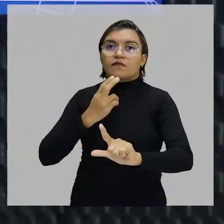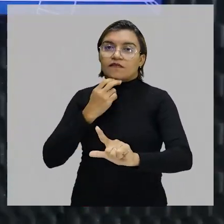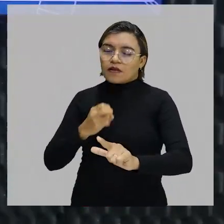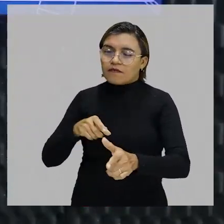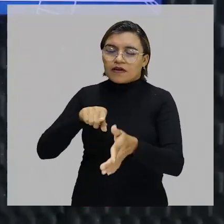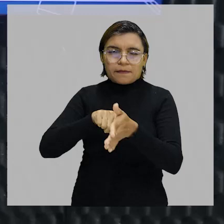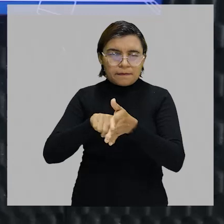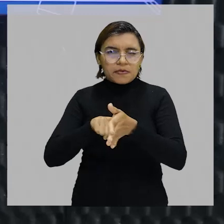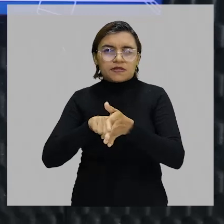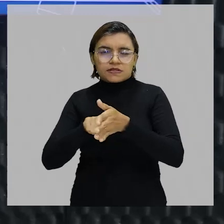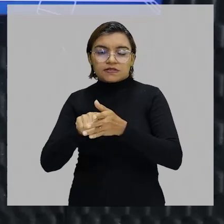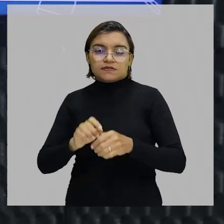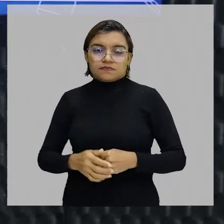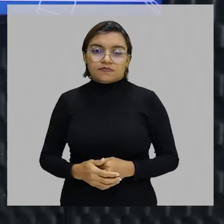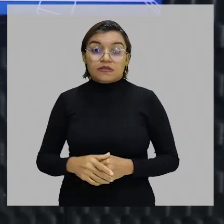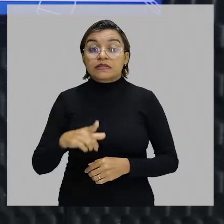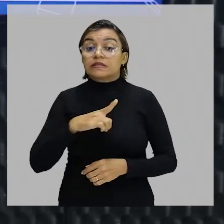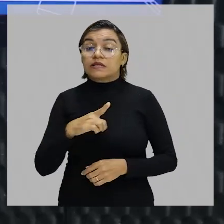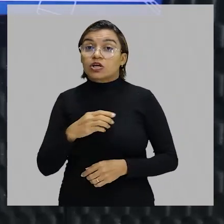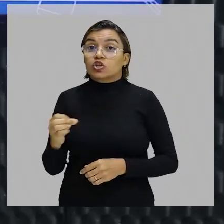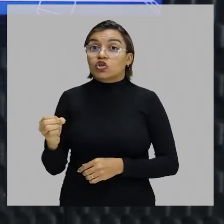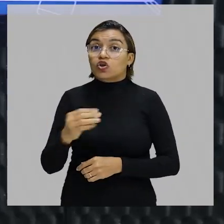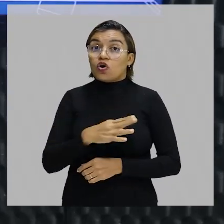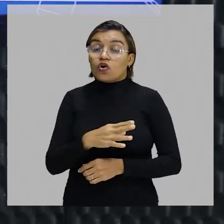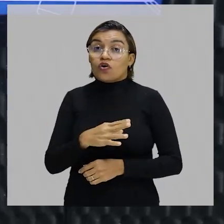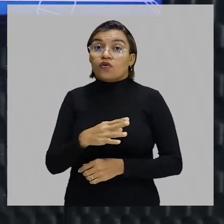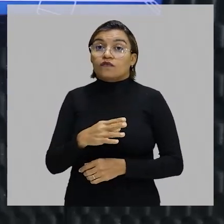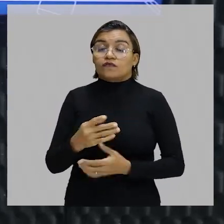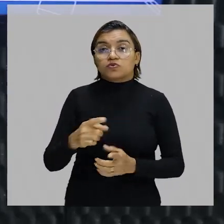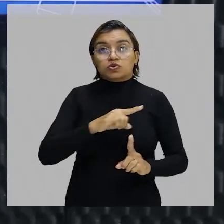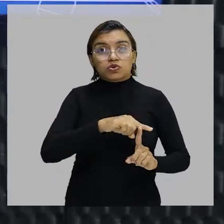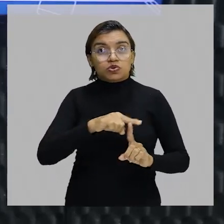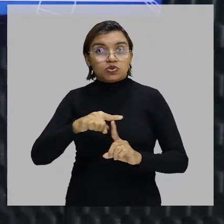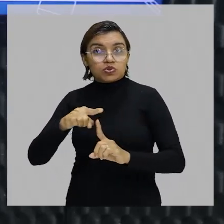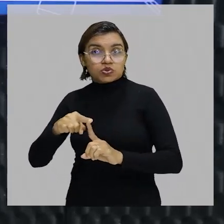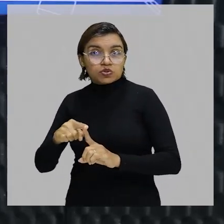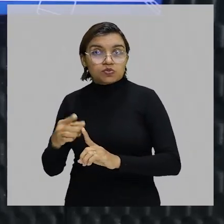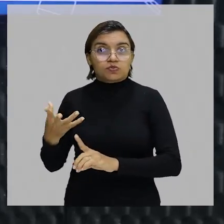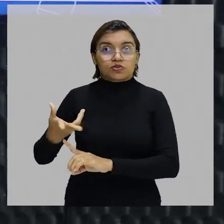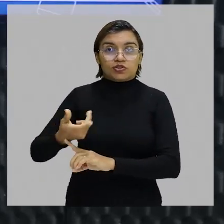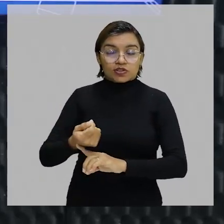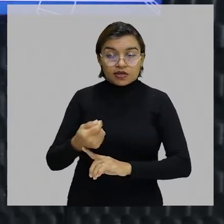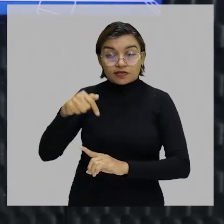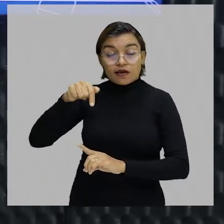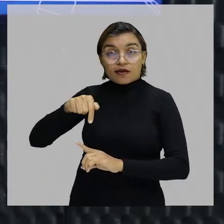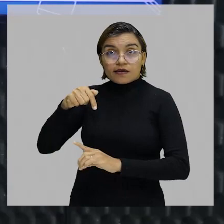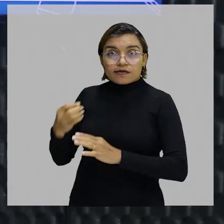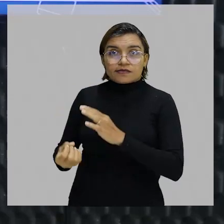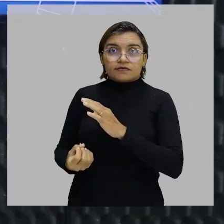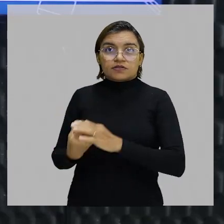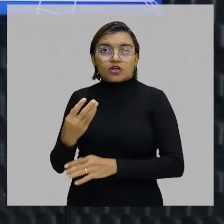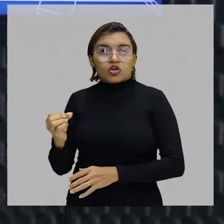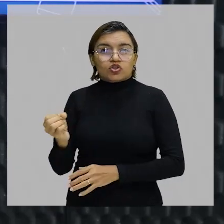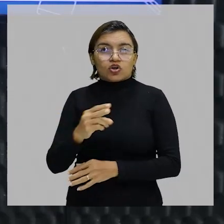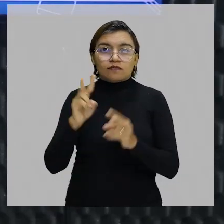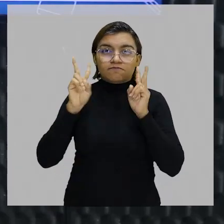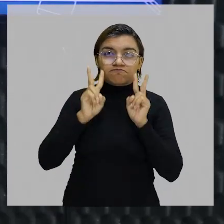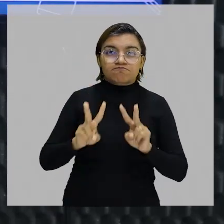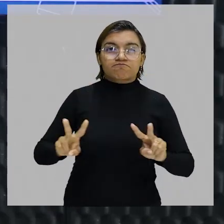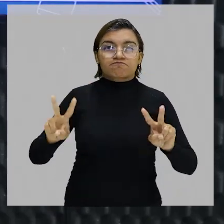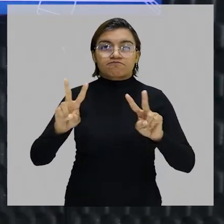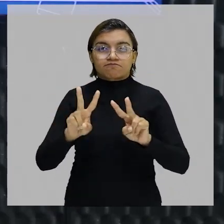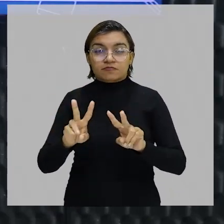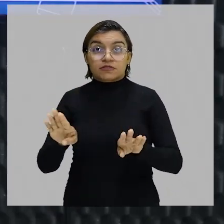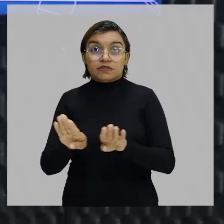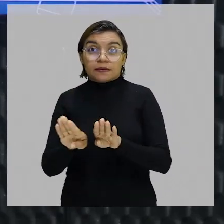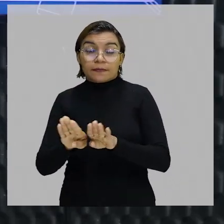valer muito a pena, você vê novos caminhos para a arte. Esses novos caminhos, eles criam novas visões e os